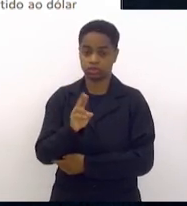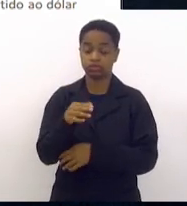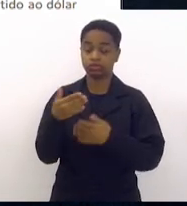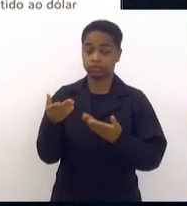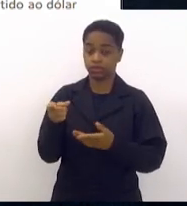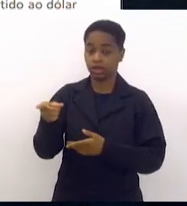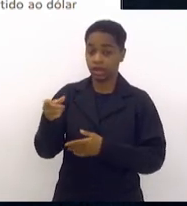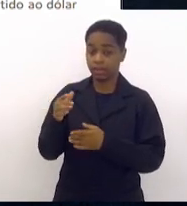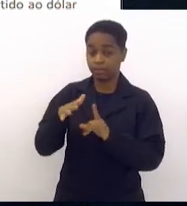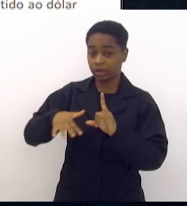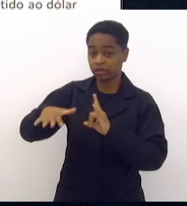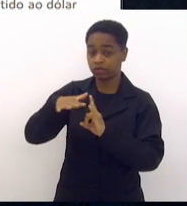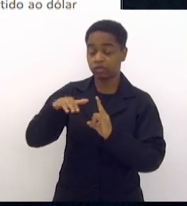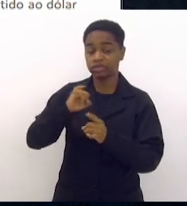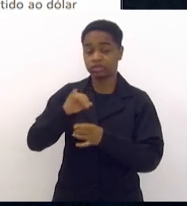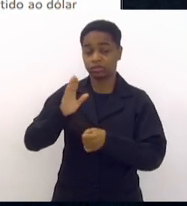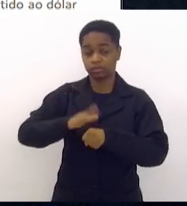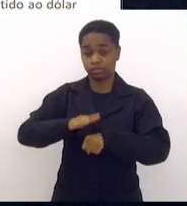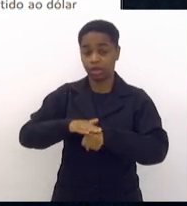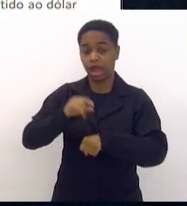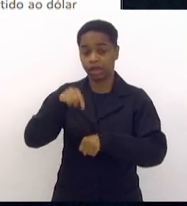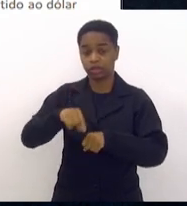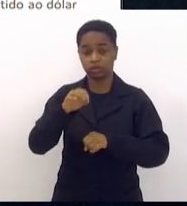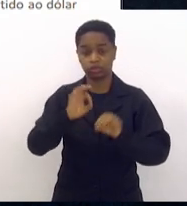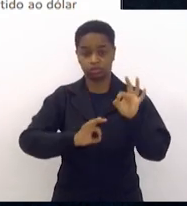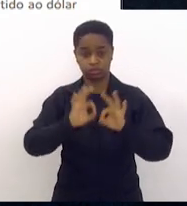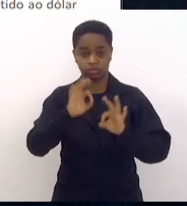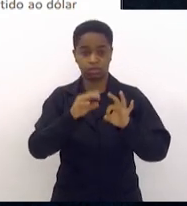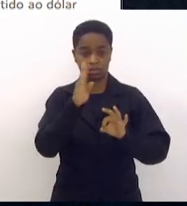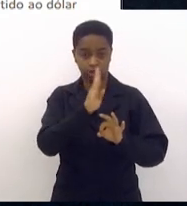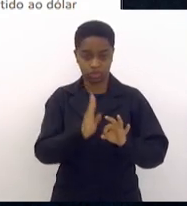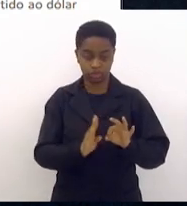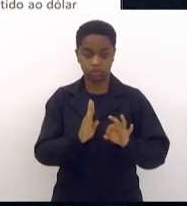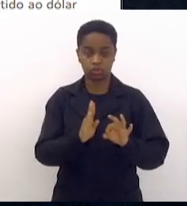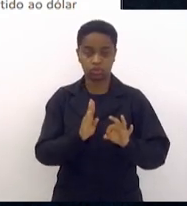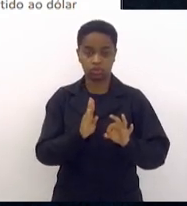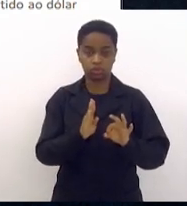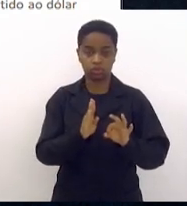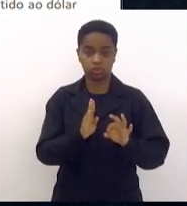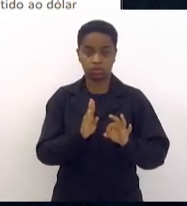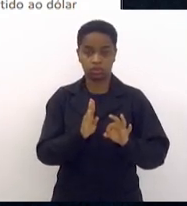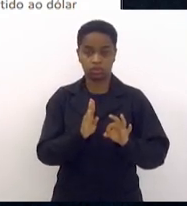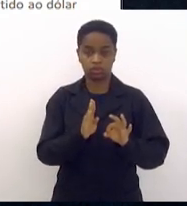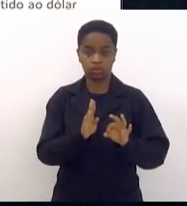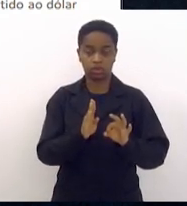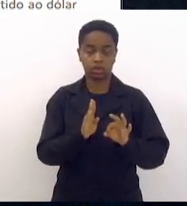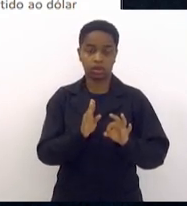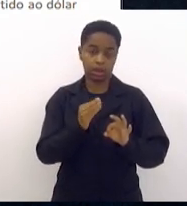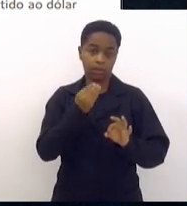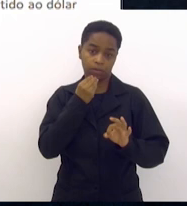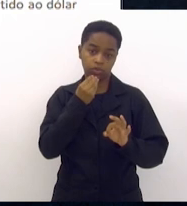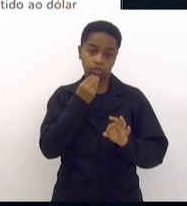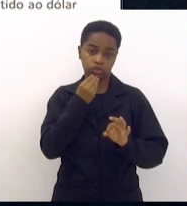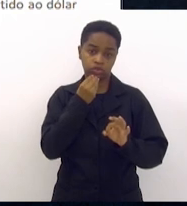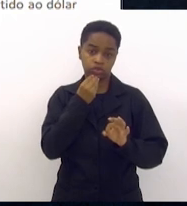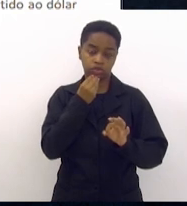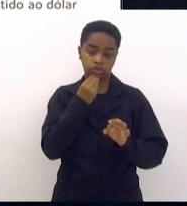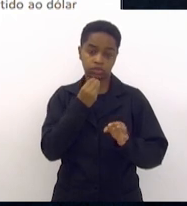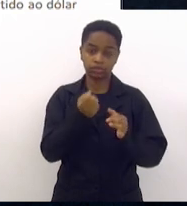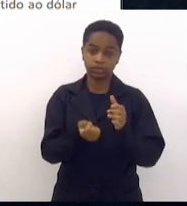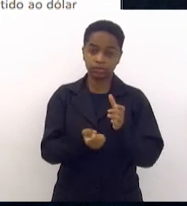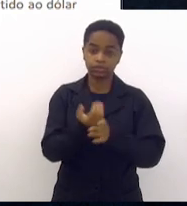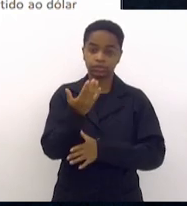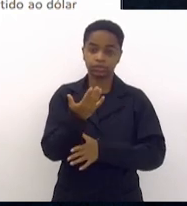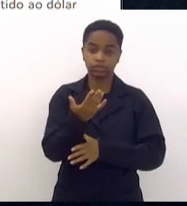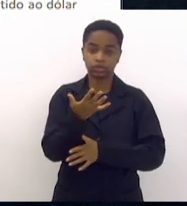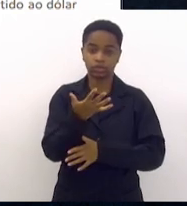ela tivesse sido construída aqui no Brasil a Petrobras poderia ter sido gerado Ficou ali